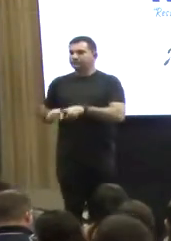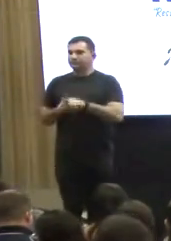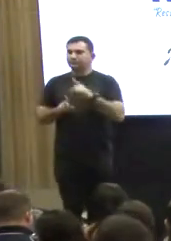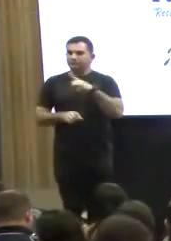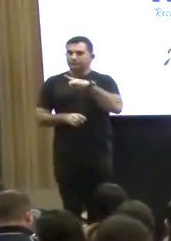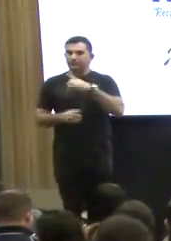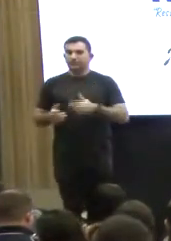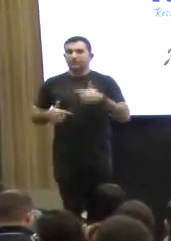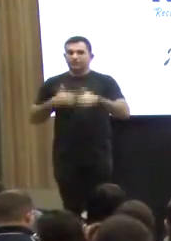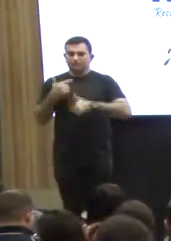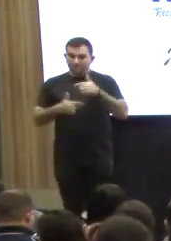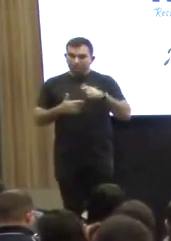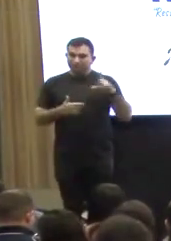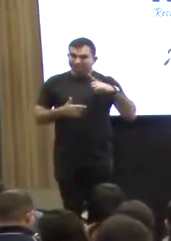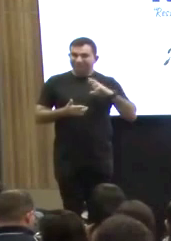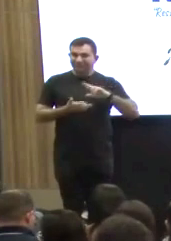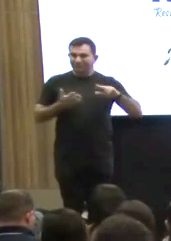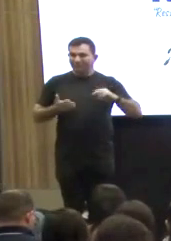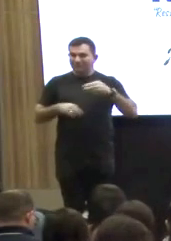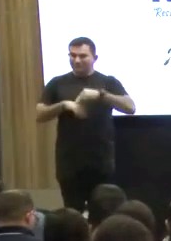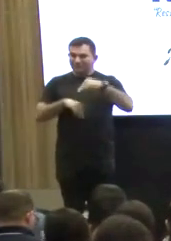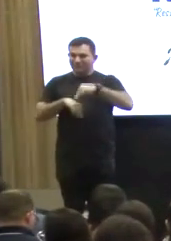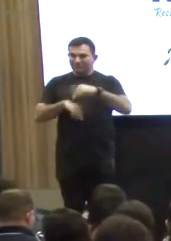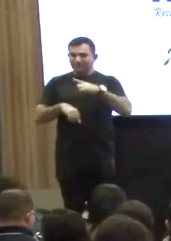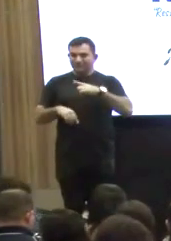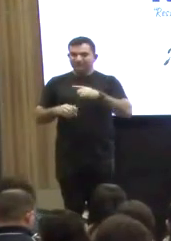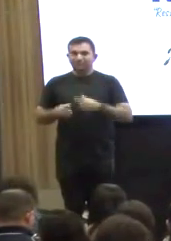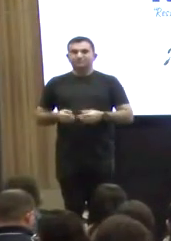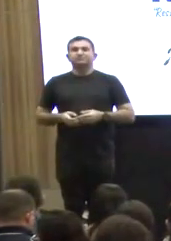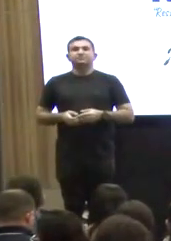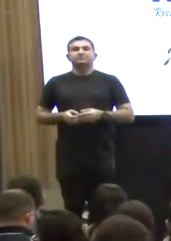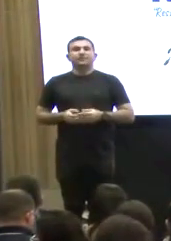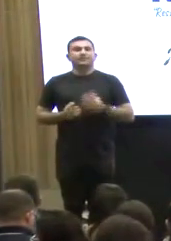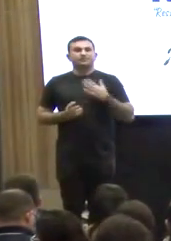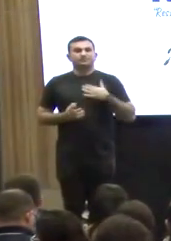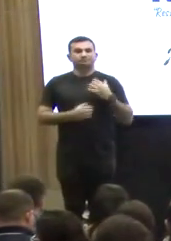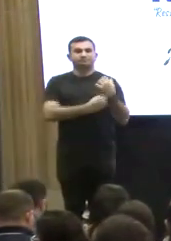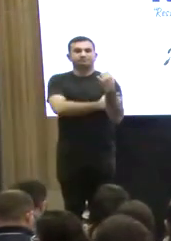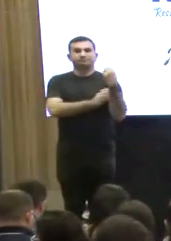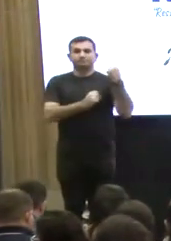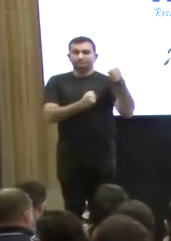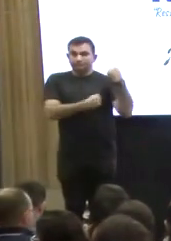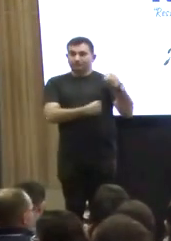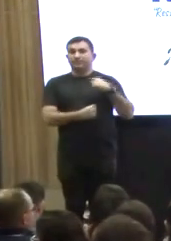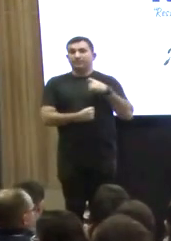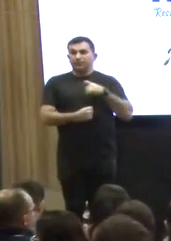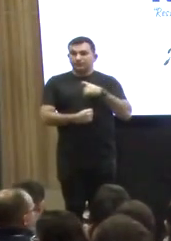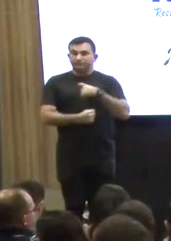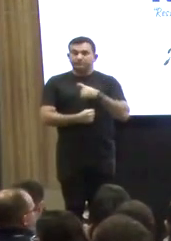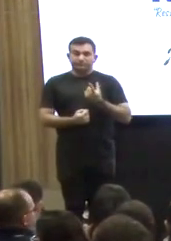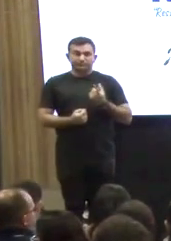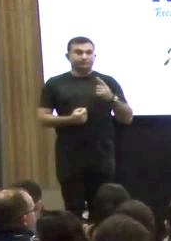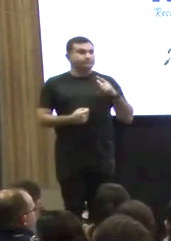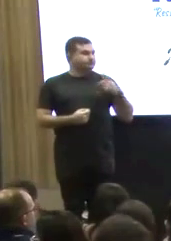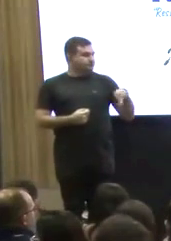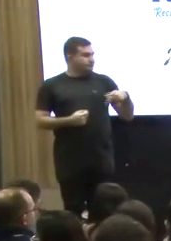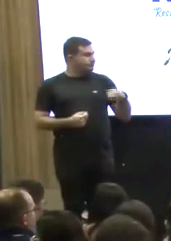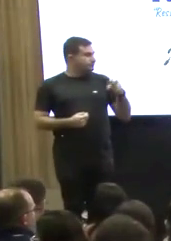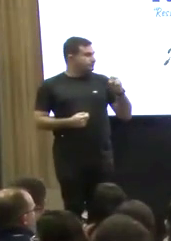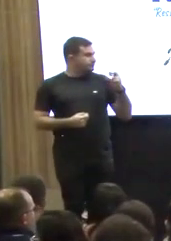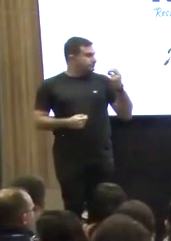de mestrado, orientou esse trabalho de mestrado, que deu origem ao curta Meu Fato em Poder, e a professora Sueli Souza, do Campus Natal Central